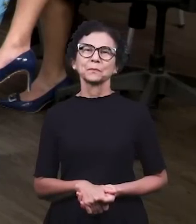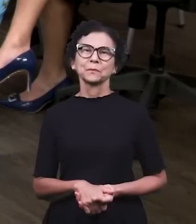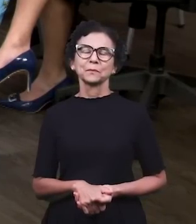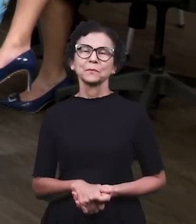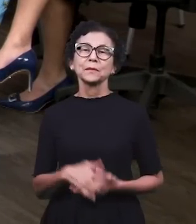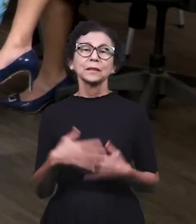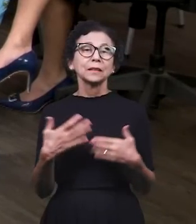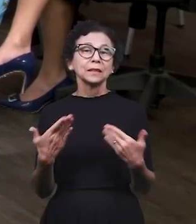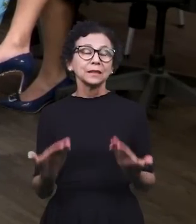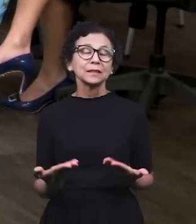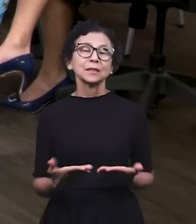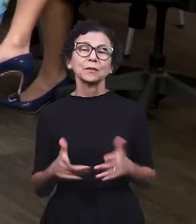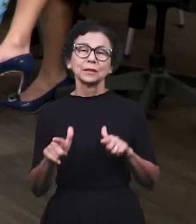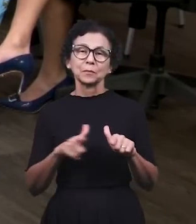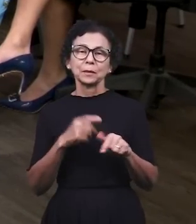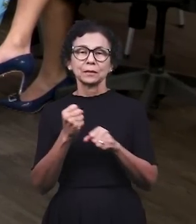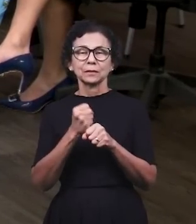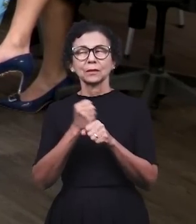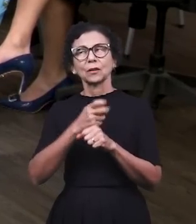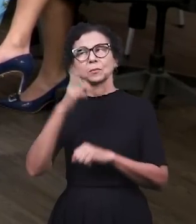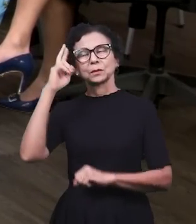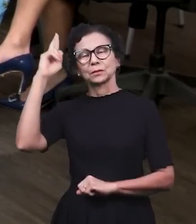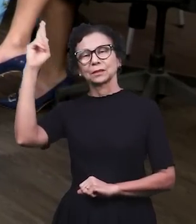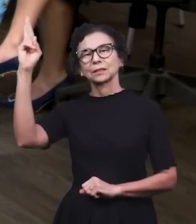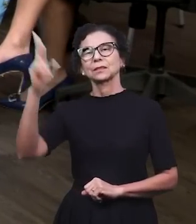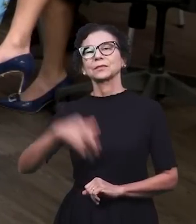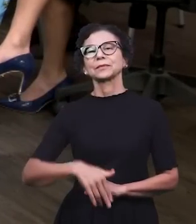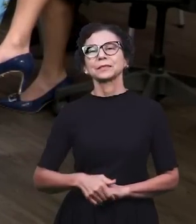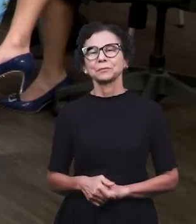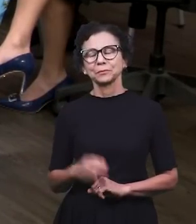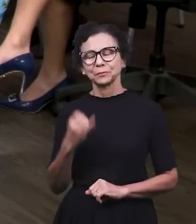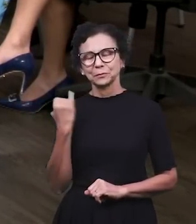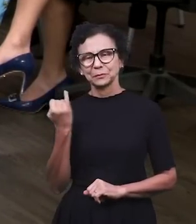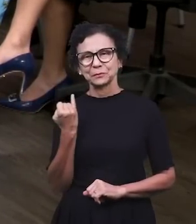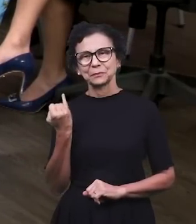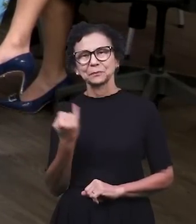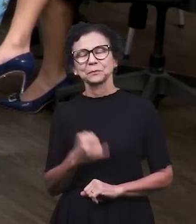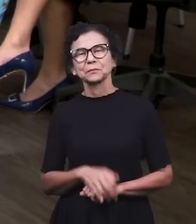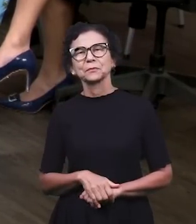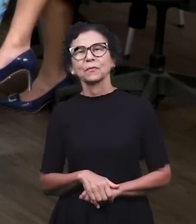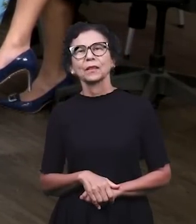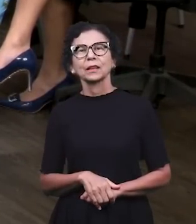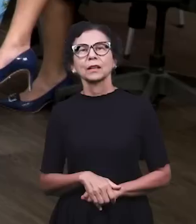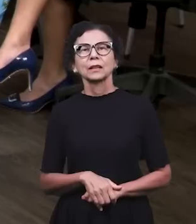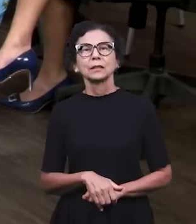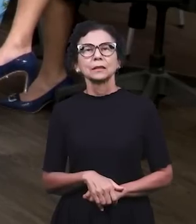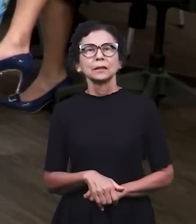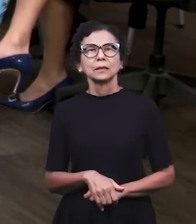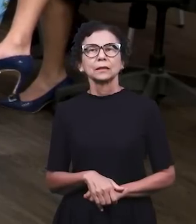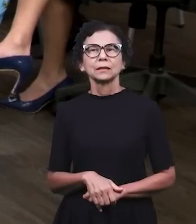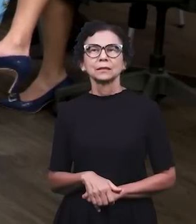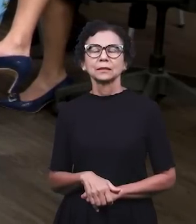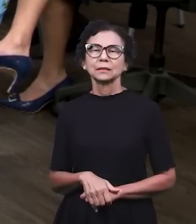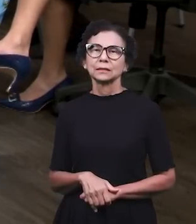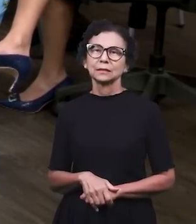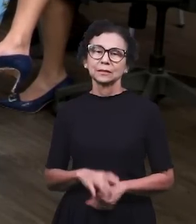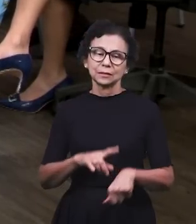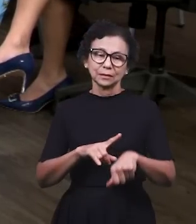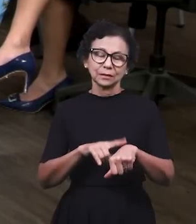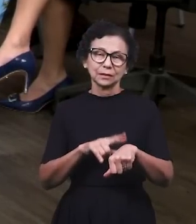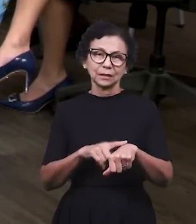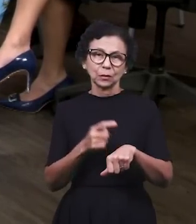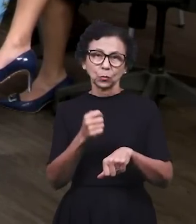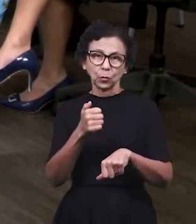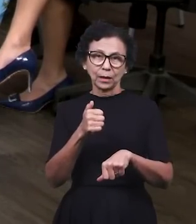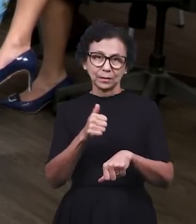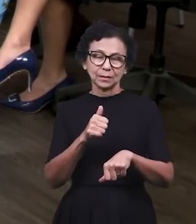servir ao Senhor, né? É ser servo. É fazer a obra. Isso é importante demais. Bom, a gente já está perto